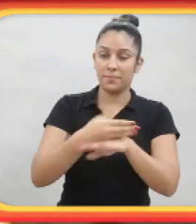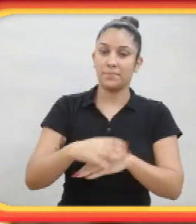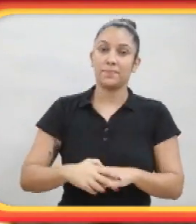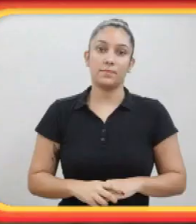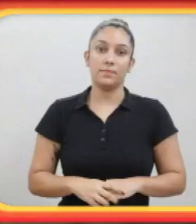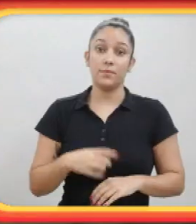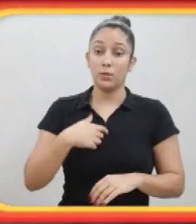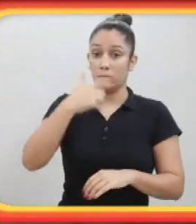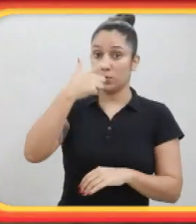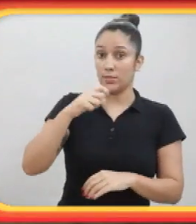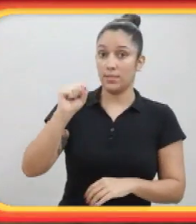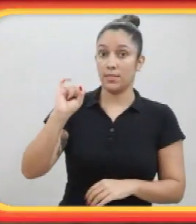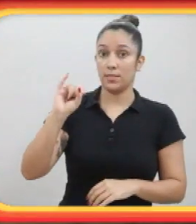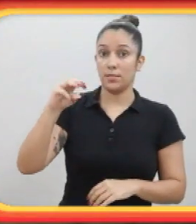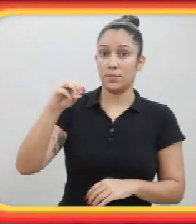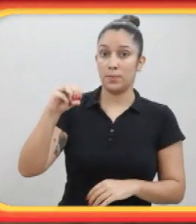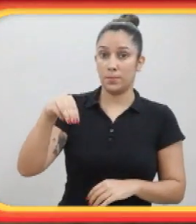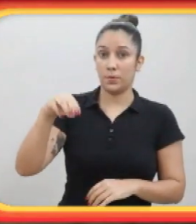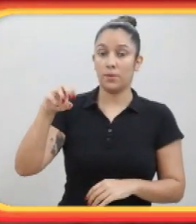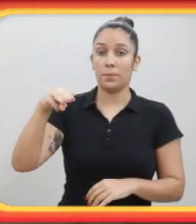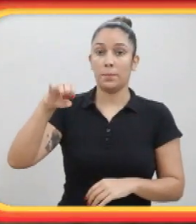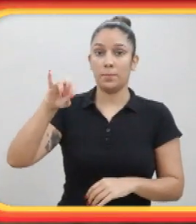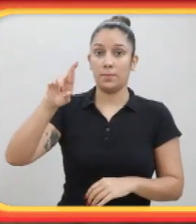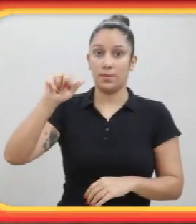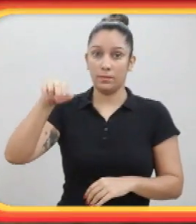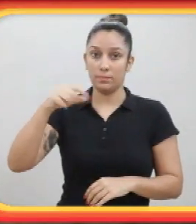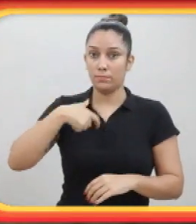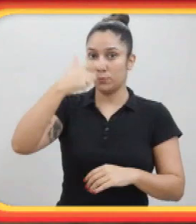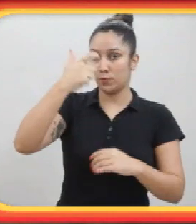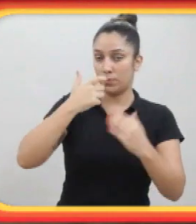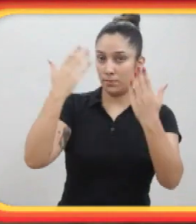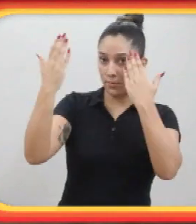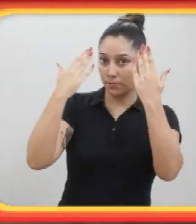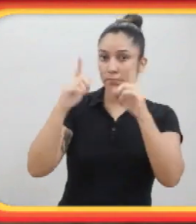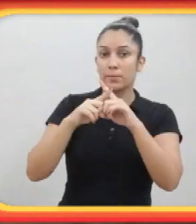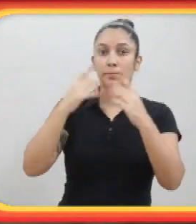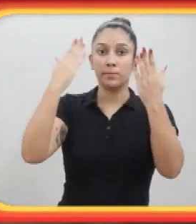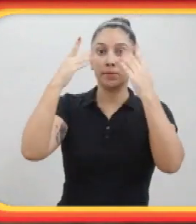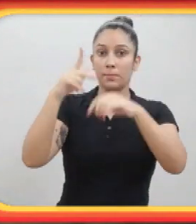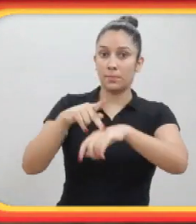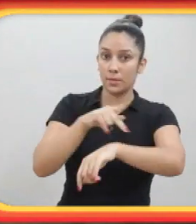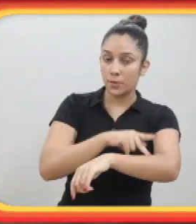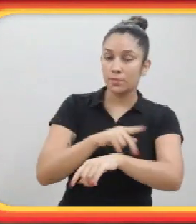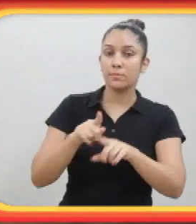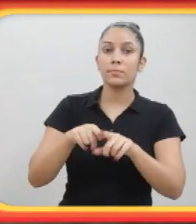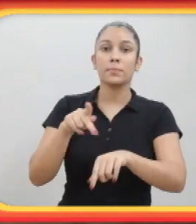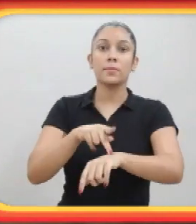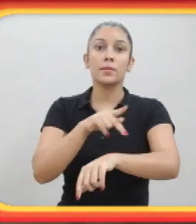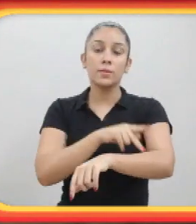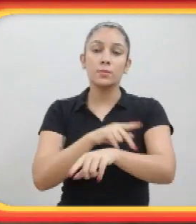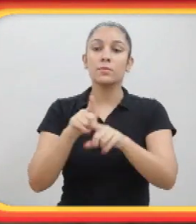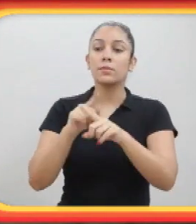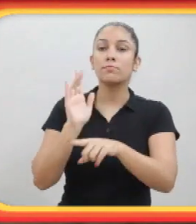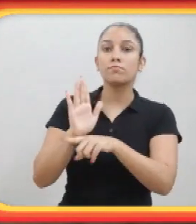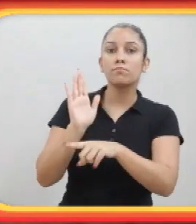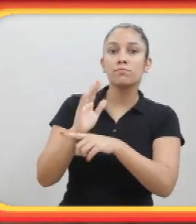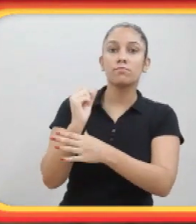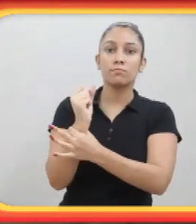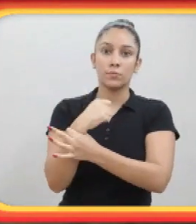esporte. Eu sou Simone Miranda, eu sou psicóloga, sou psicopedagoga, sou pedagoga,